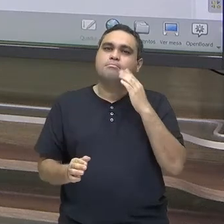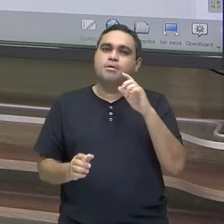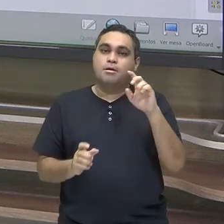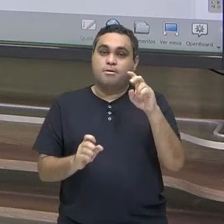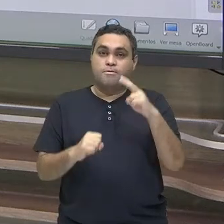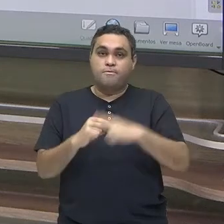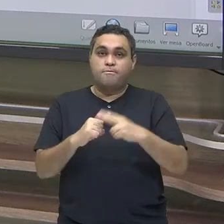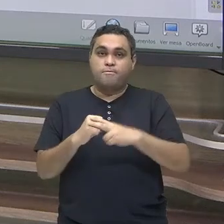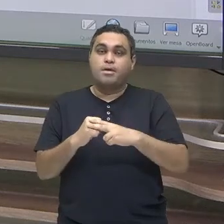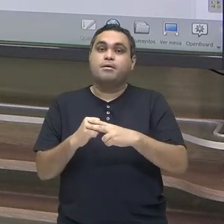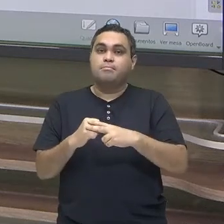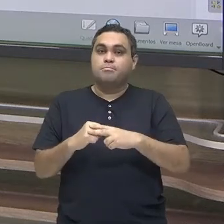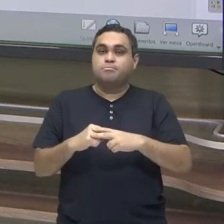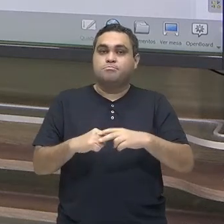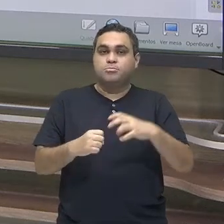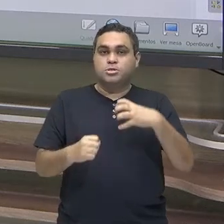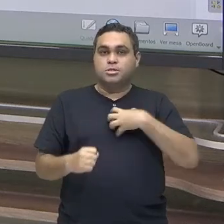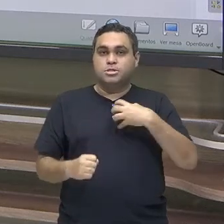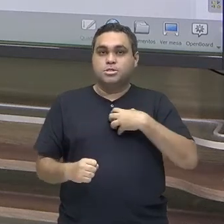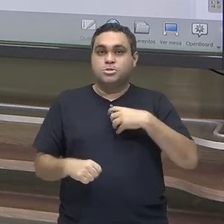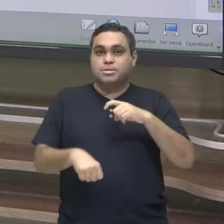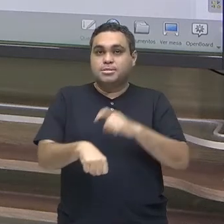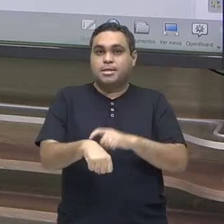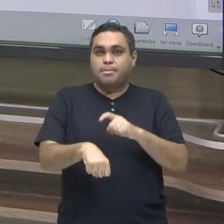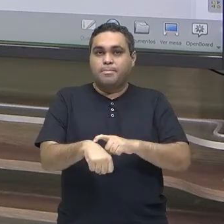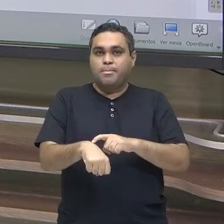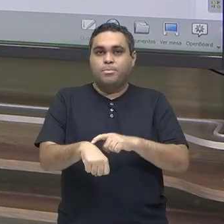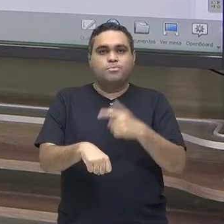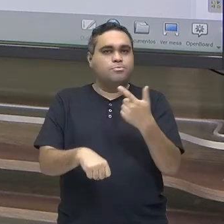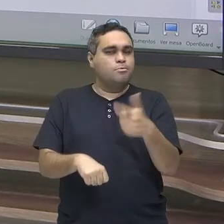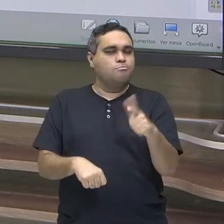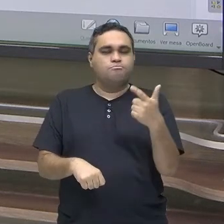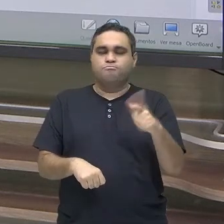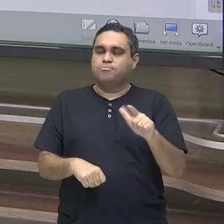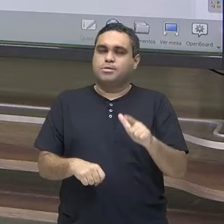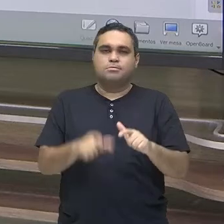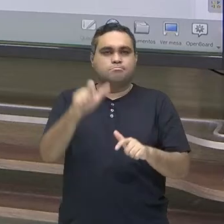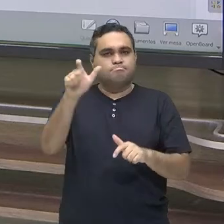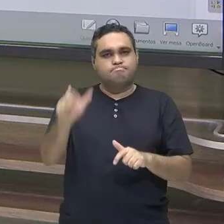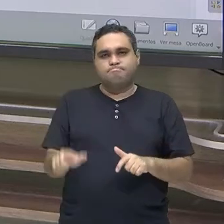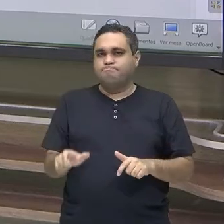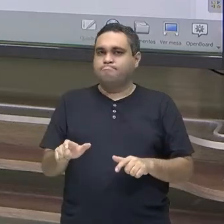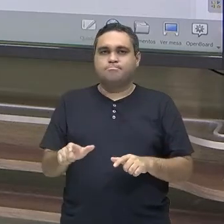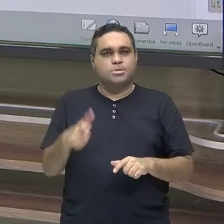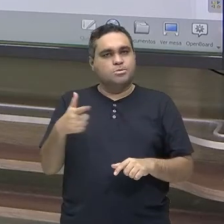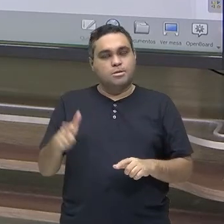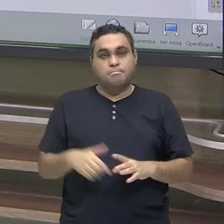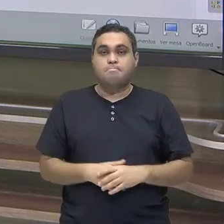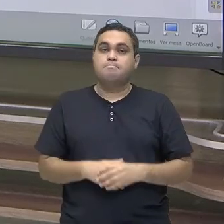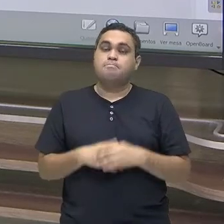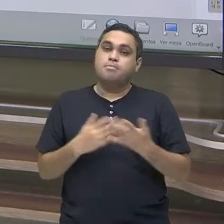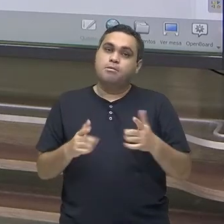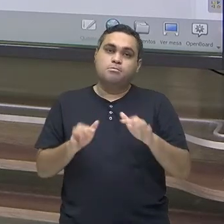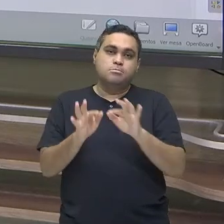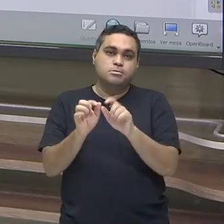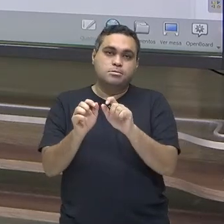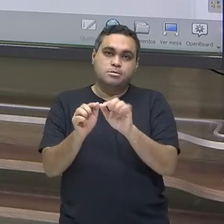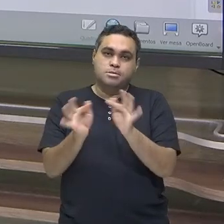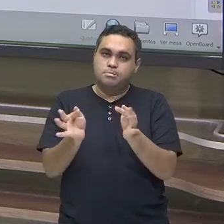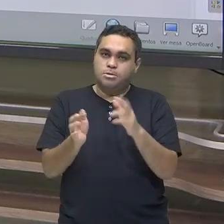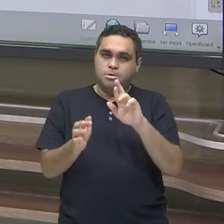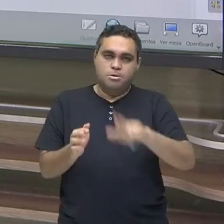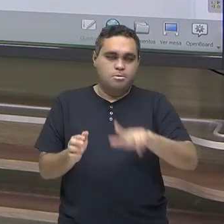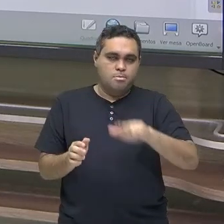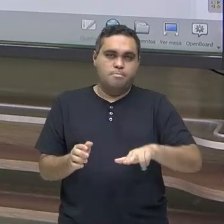não possui sujeito. Então não pode ser a letra A, porque se não tem sujeito, ele não pode ser simples. Também não pode ser a letra